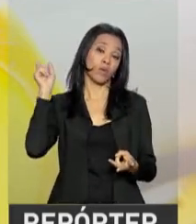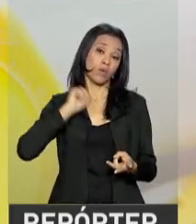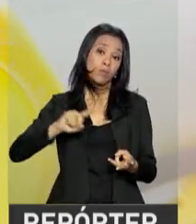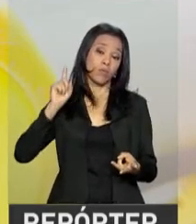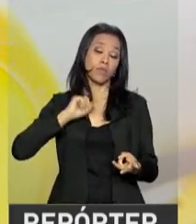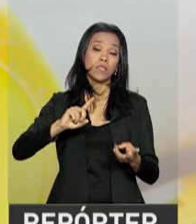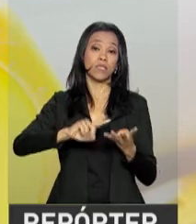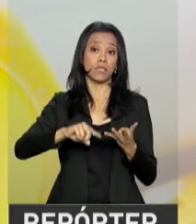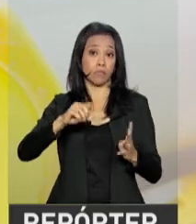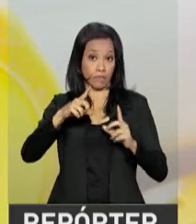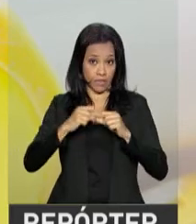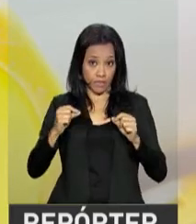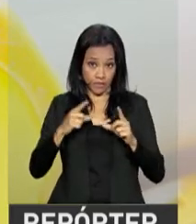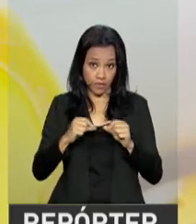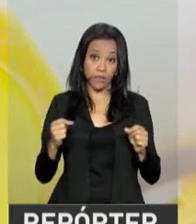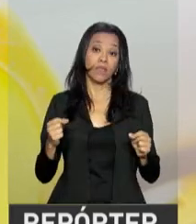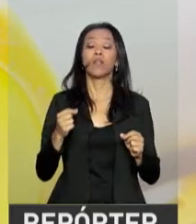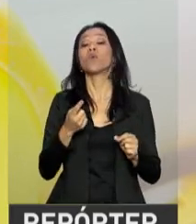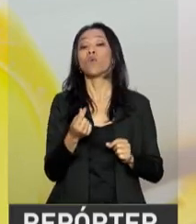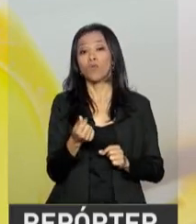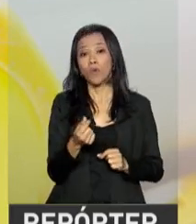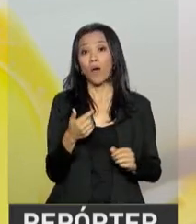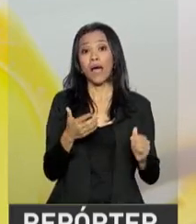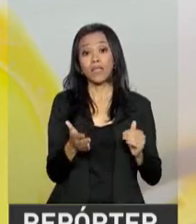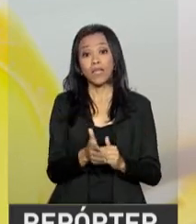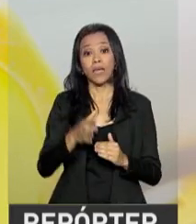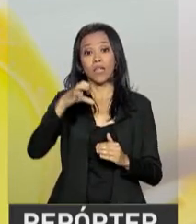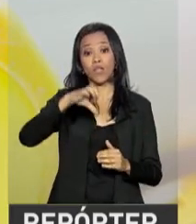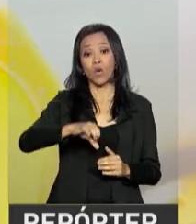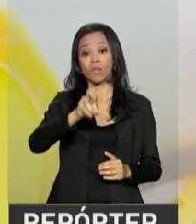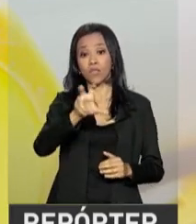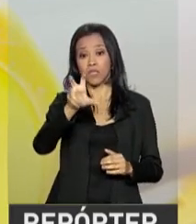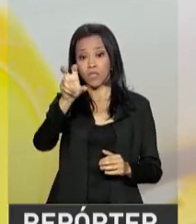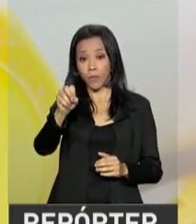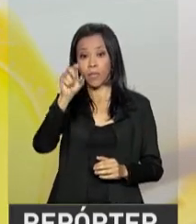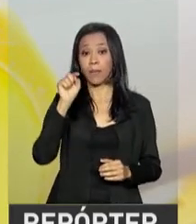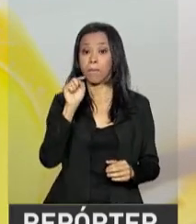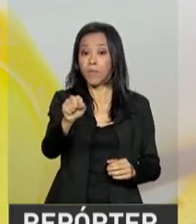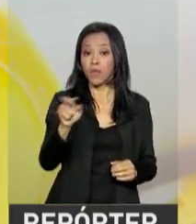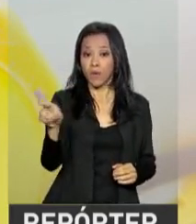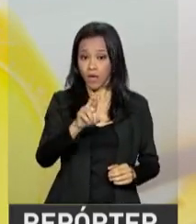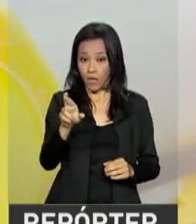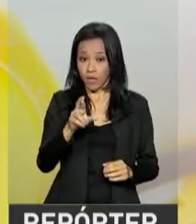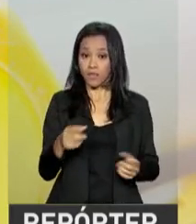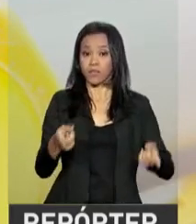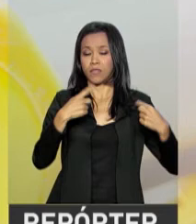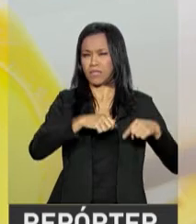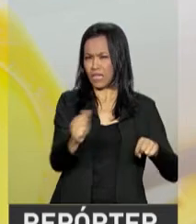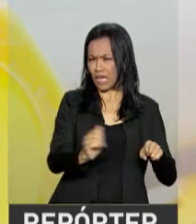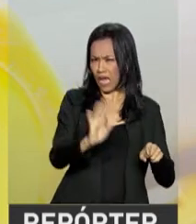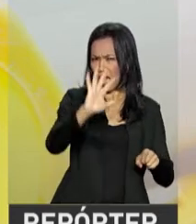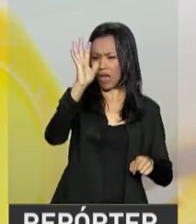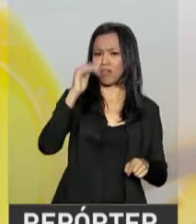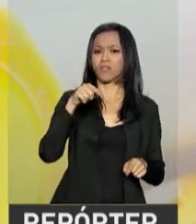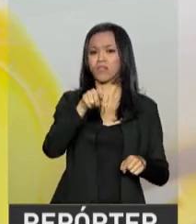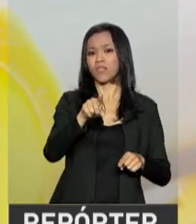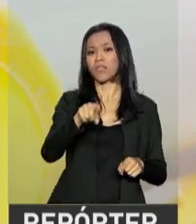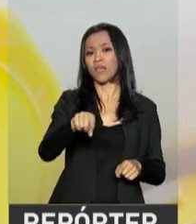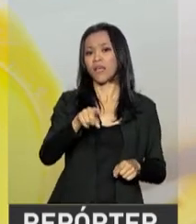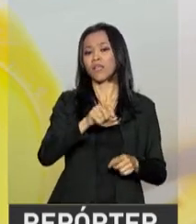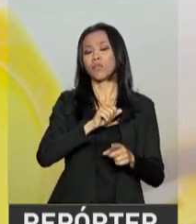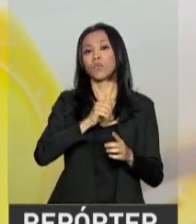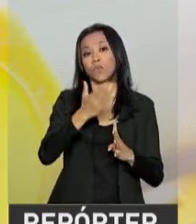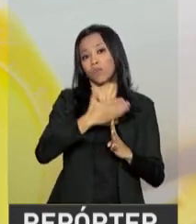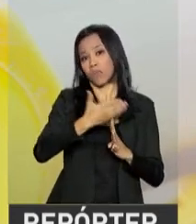federal um imóvel pode custar até 950 mil reais para os imóveis mais caros que entram no sistema de financiamento